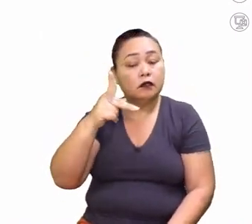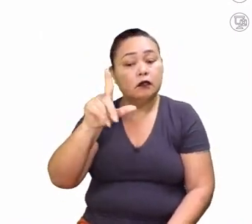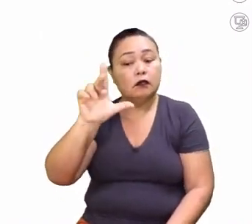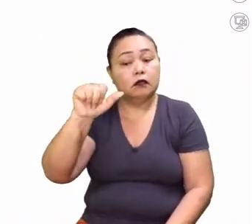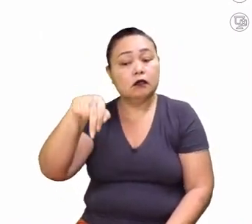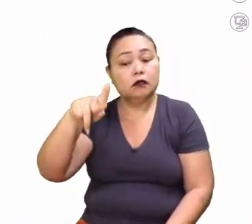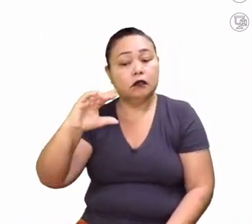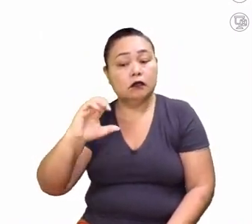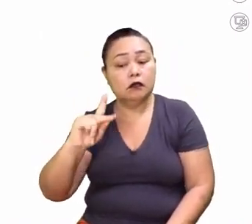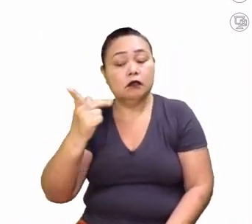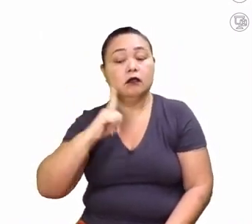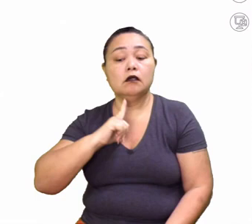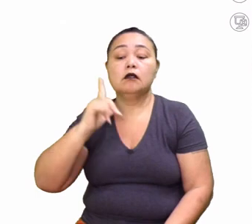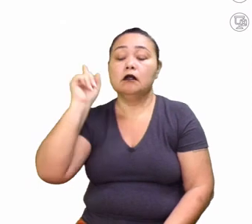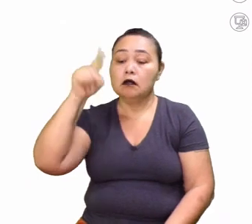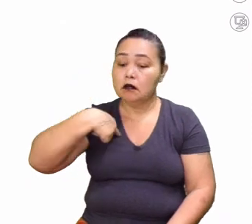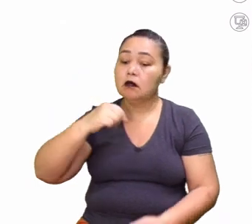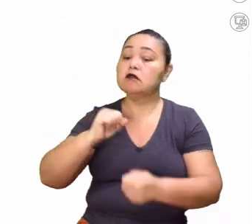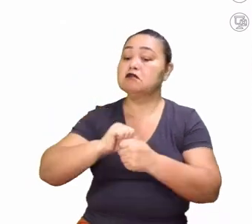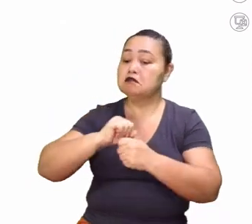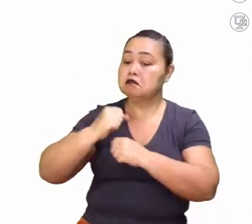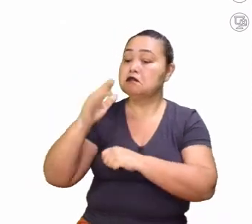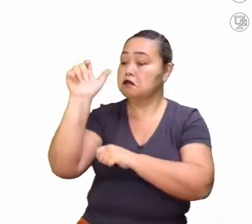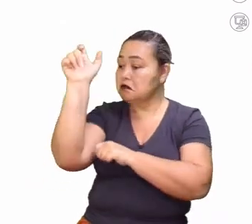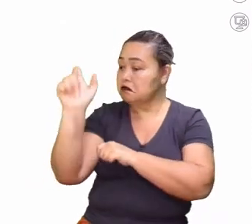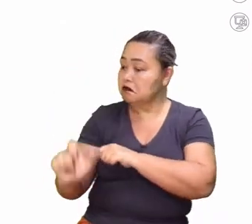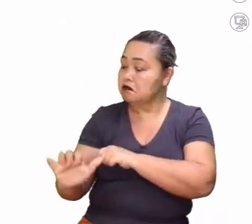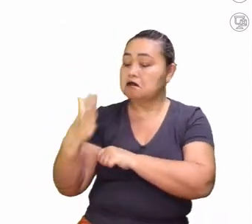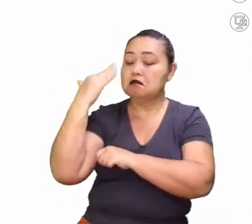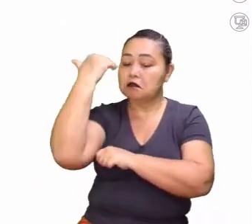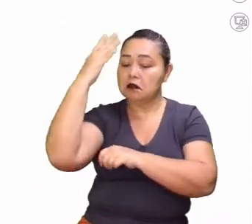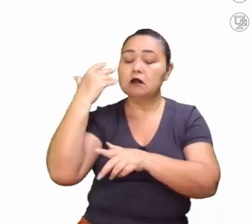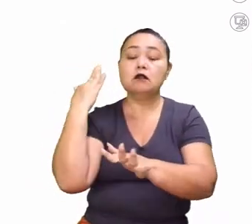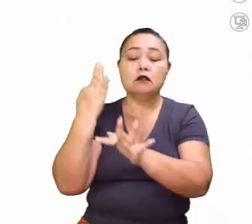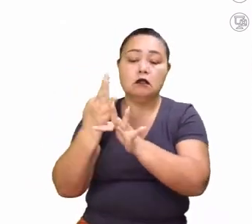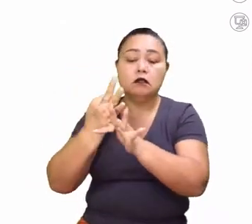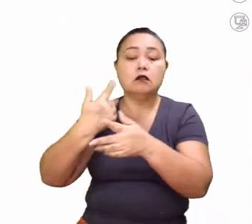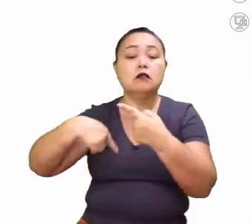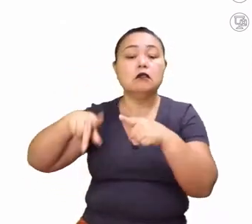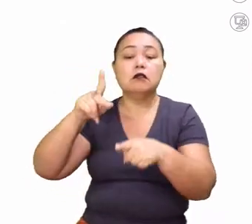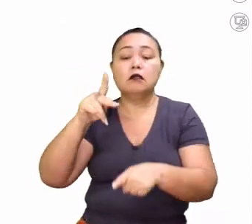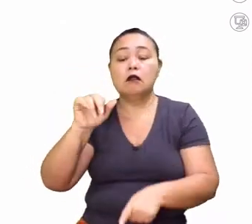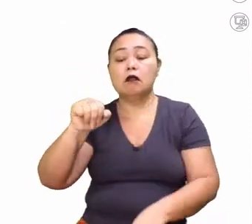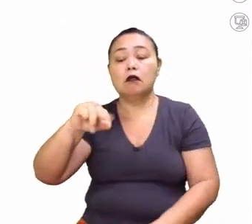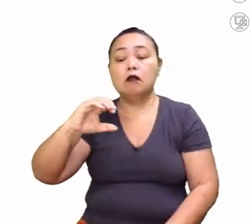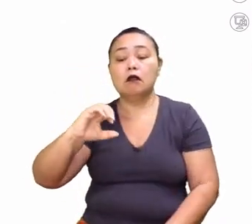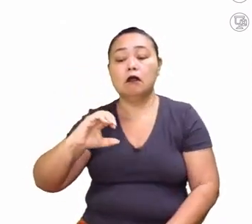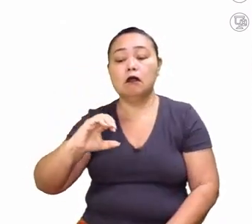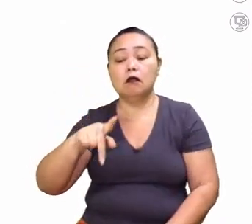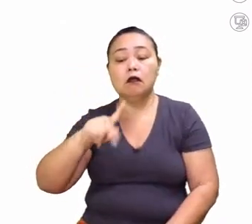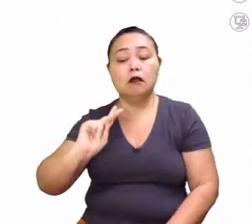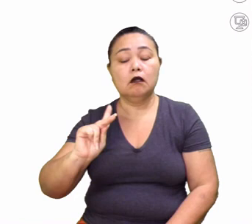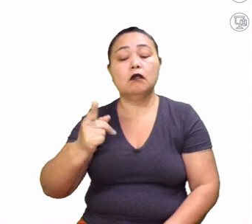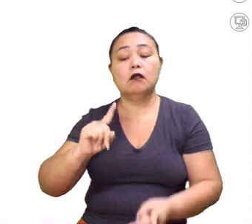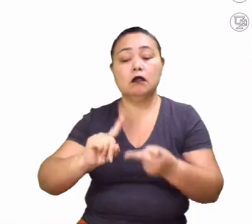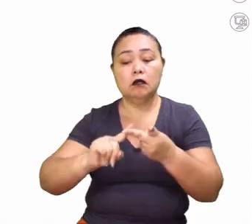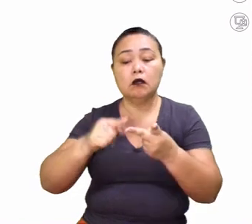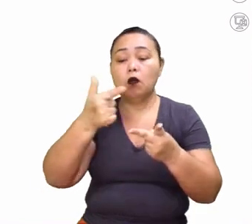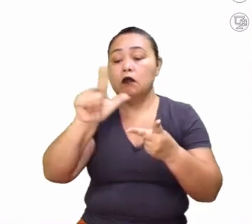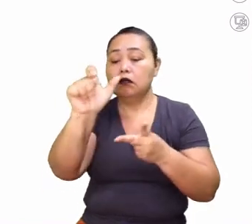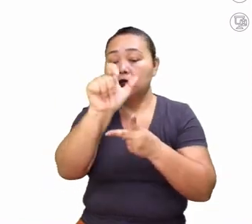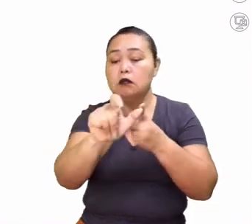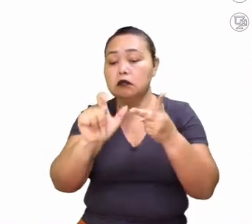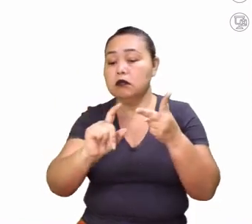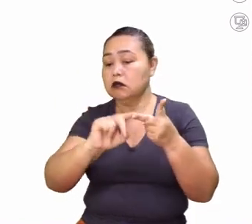trabalhou esca kelv um grande físico né que trabalhou na área de dinâmica e plank um outro que trabalhou com a física